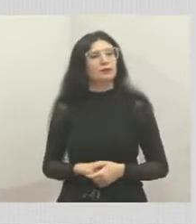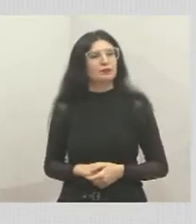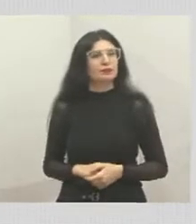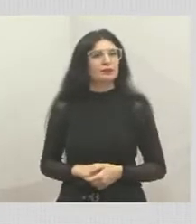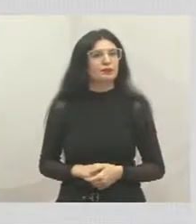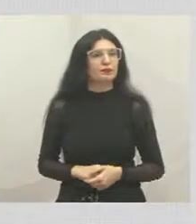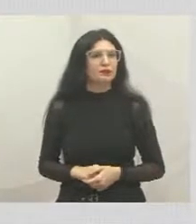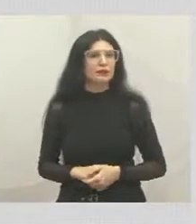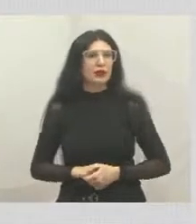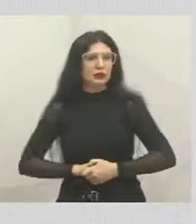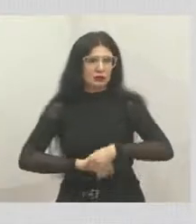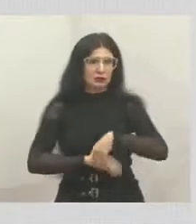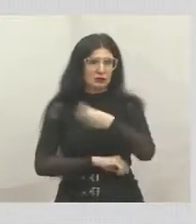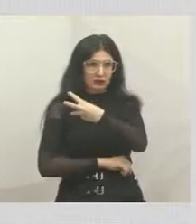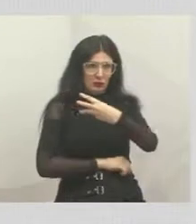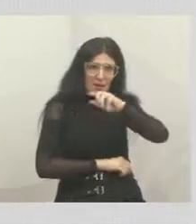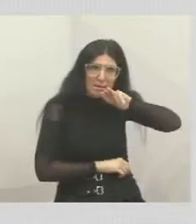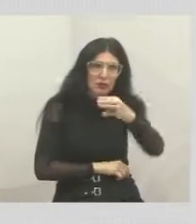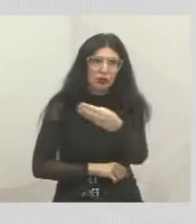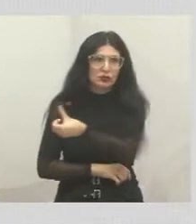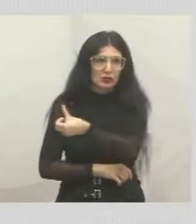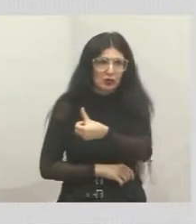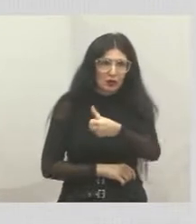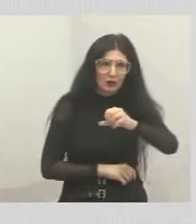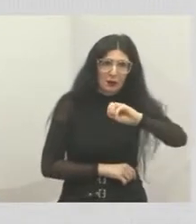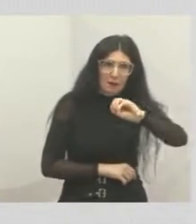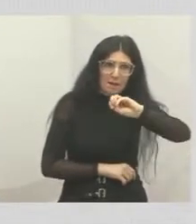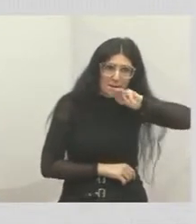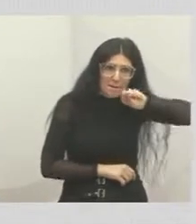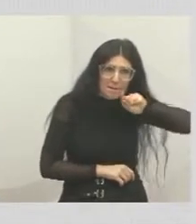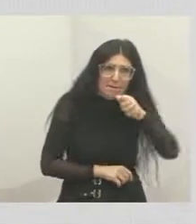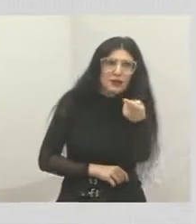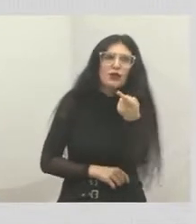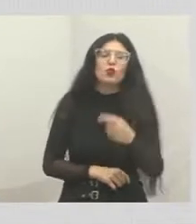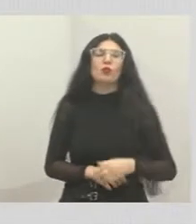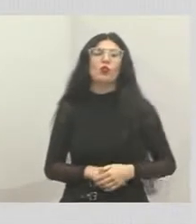33.660.000 e foi realizado até o segundo quadrimestre